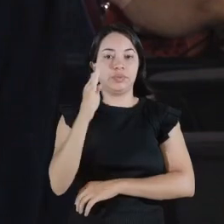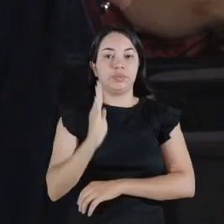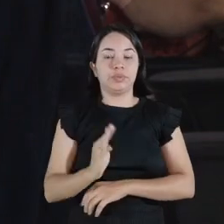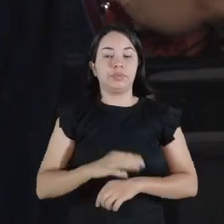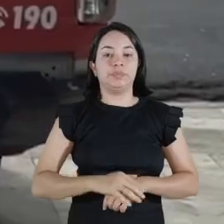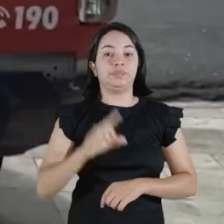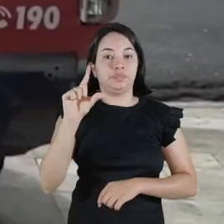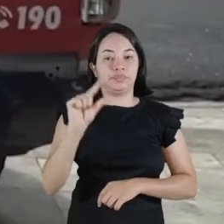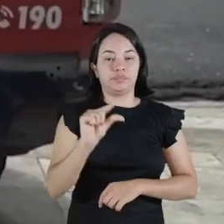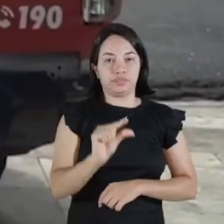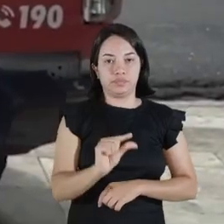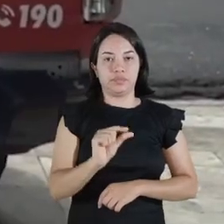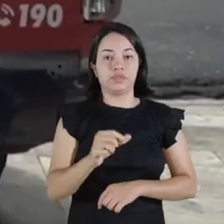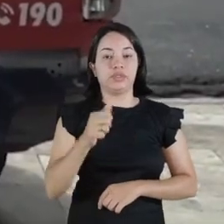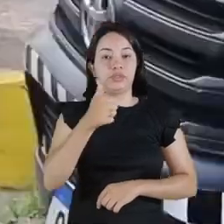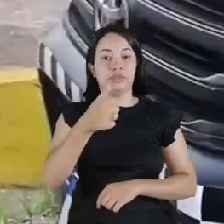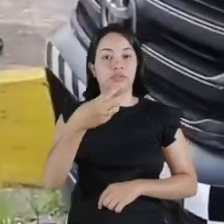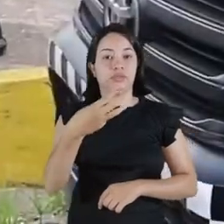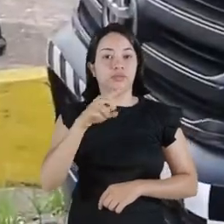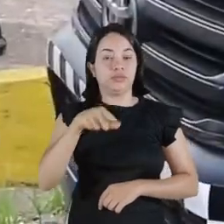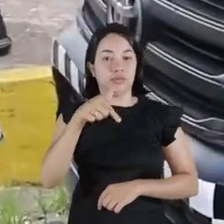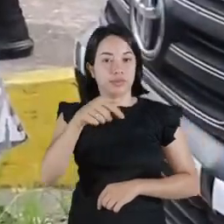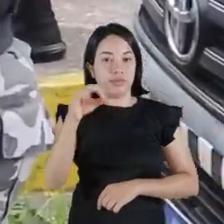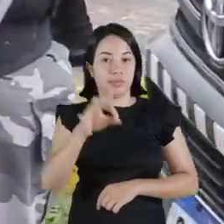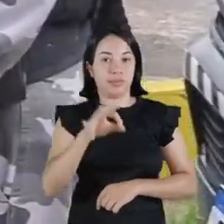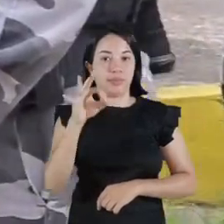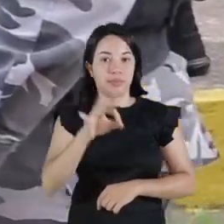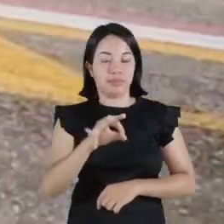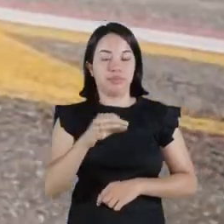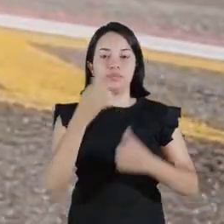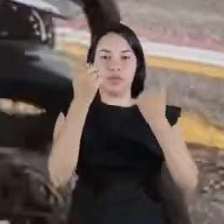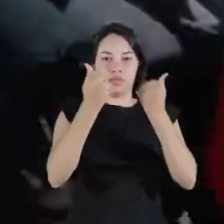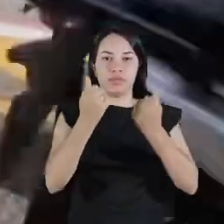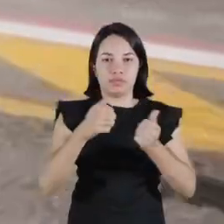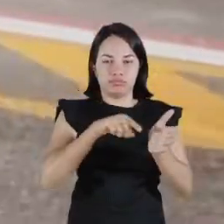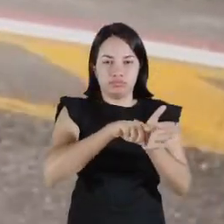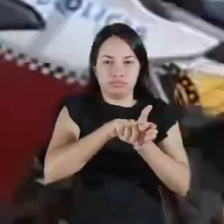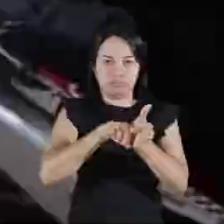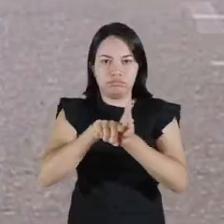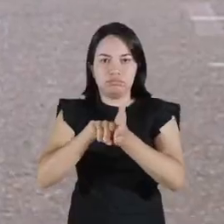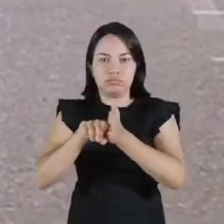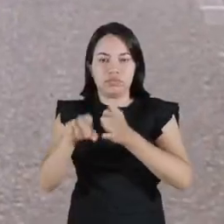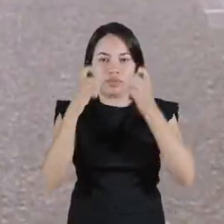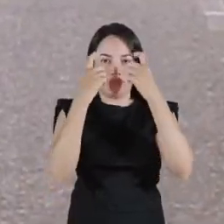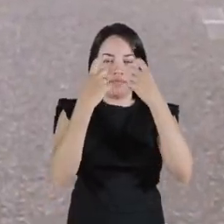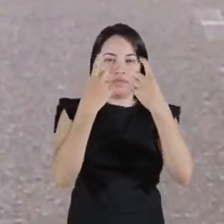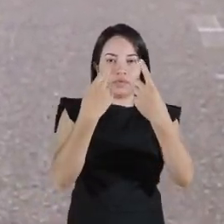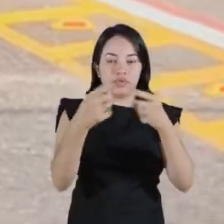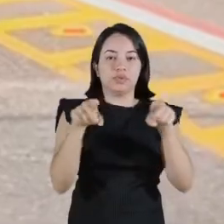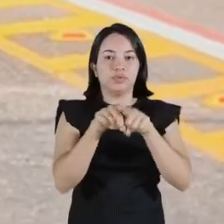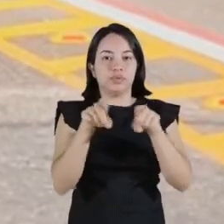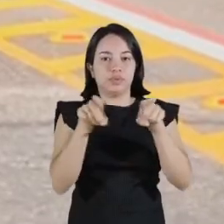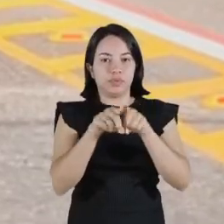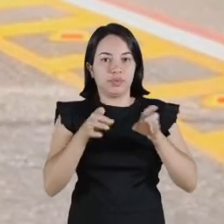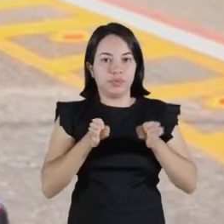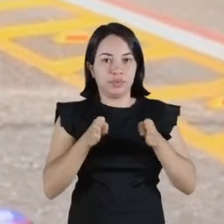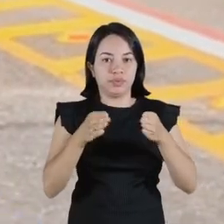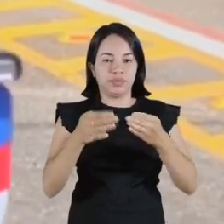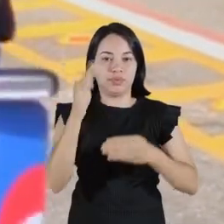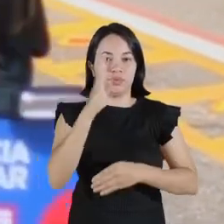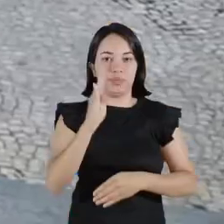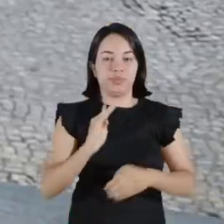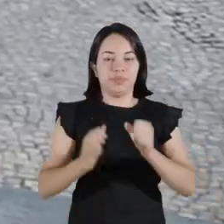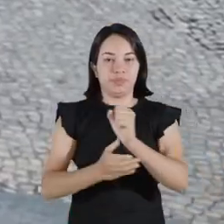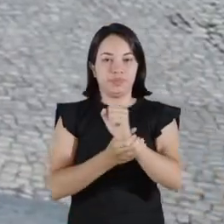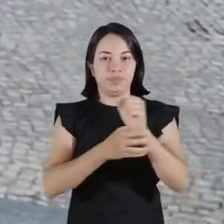homicídios no Brasil. A queda dos índices foi de 13,7%, segundo o levantamento do Monitor da Violência em parceria com o